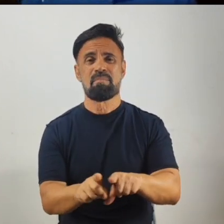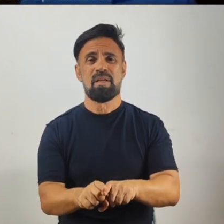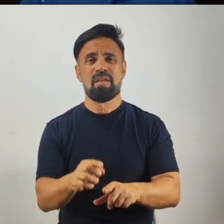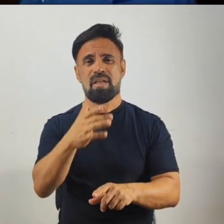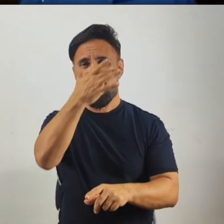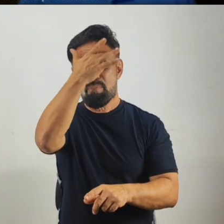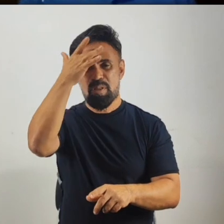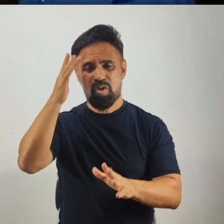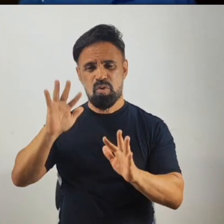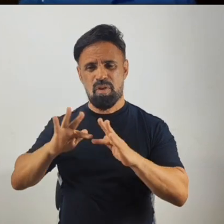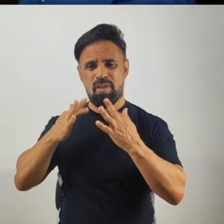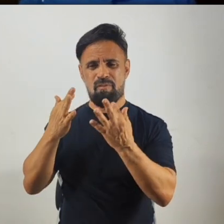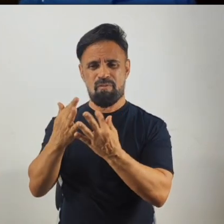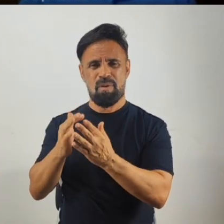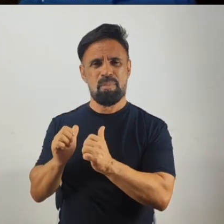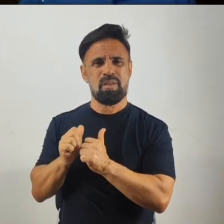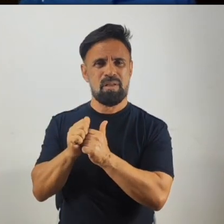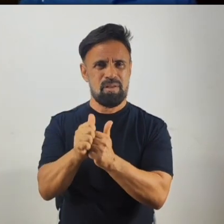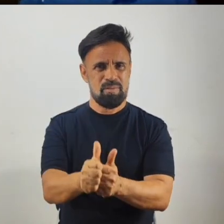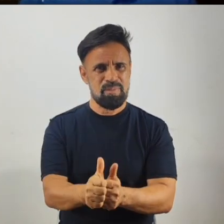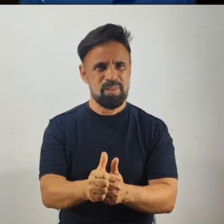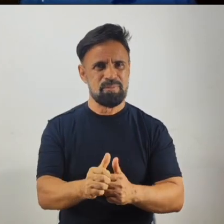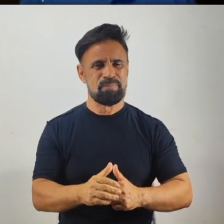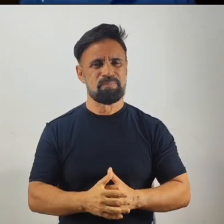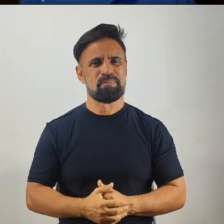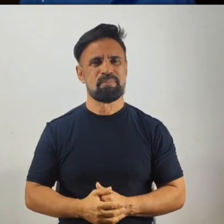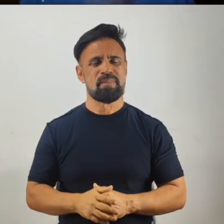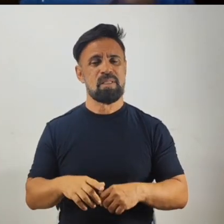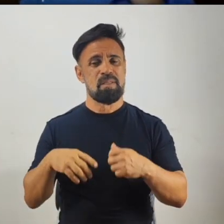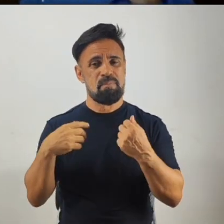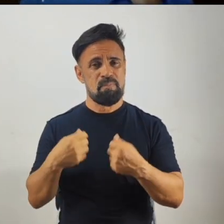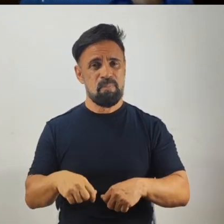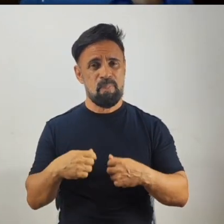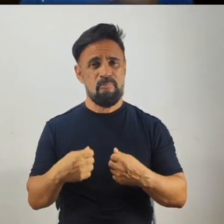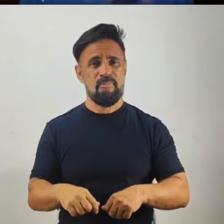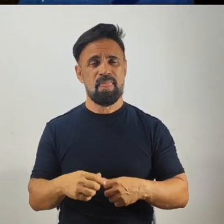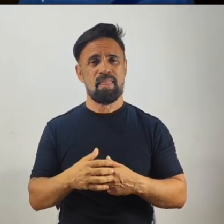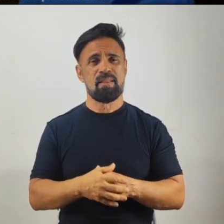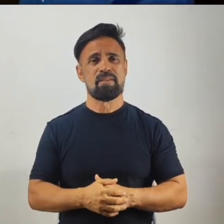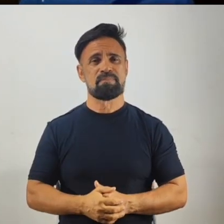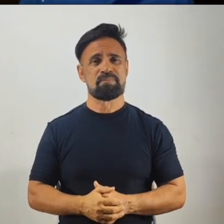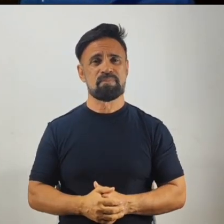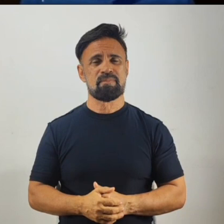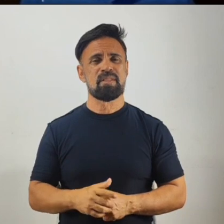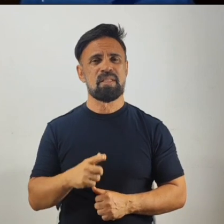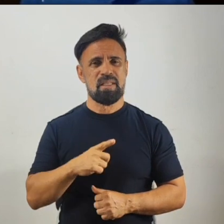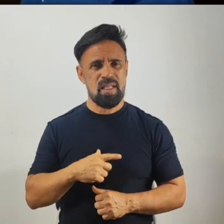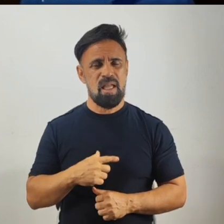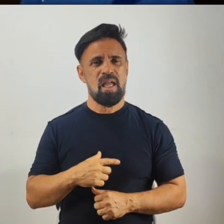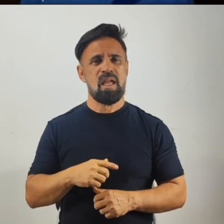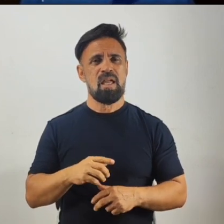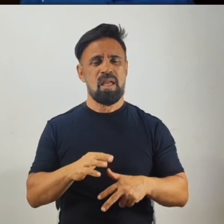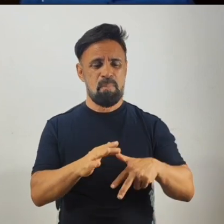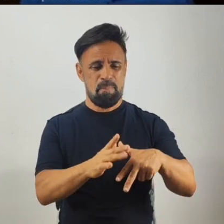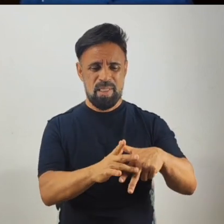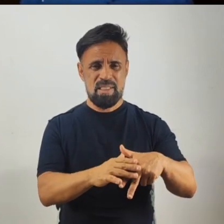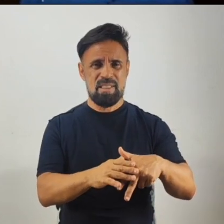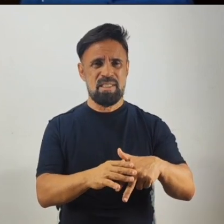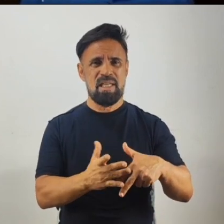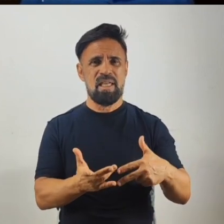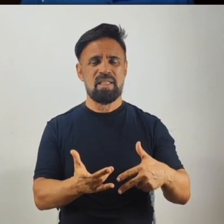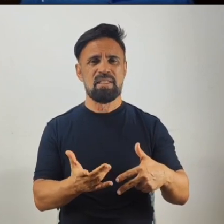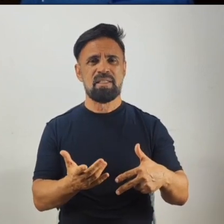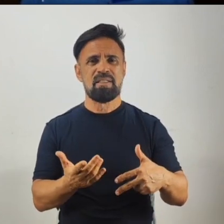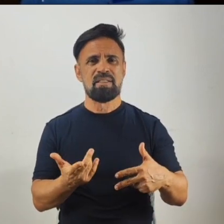e também nos usuários e também os seus acompanhantes, porque muitas vezes precisamos levar em consideração que